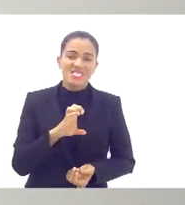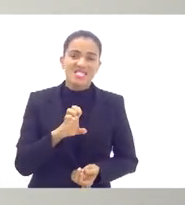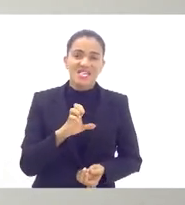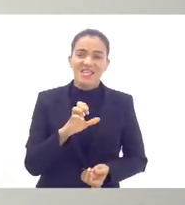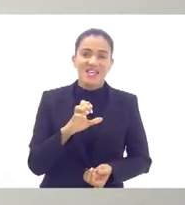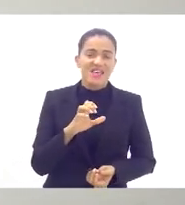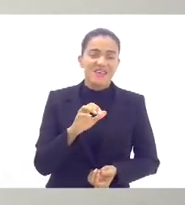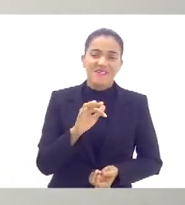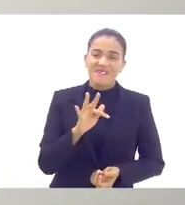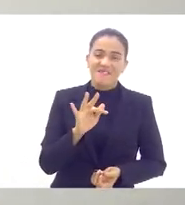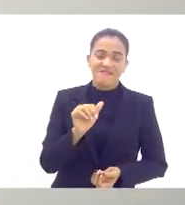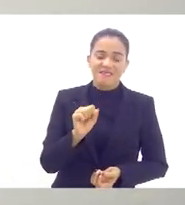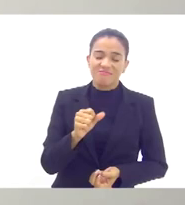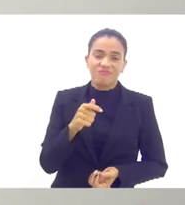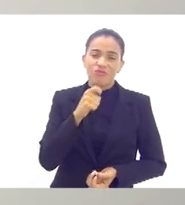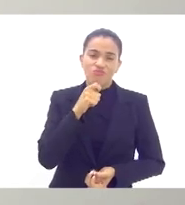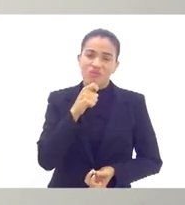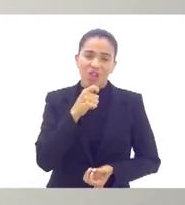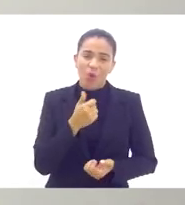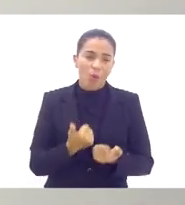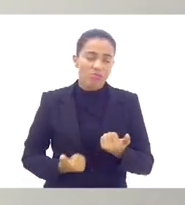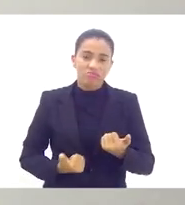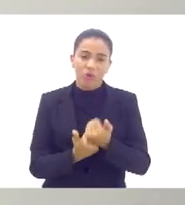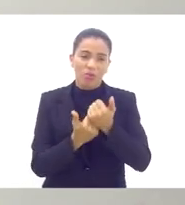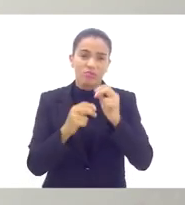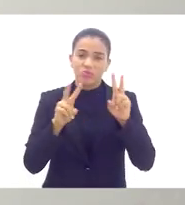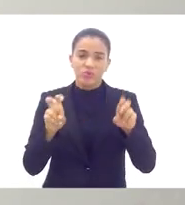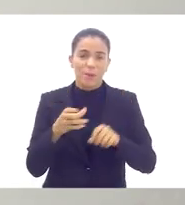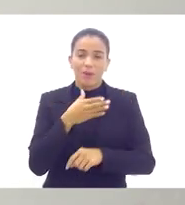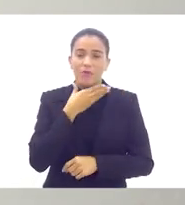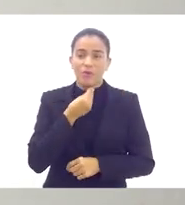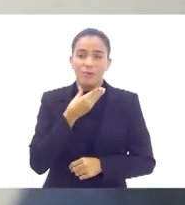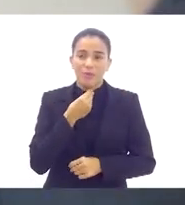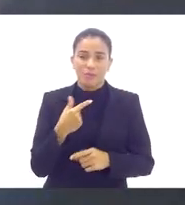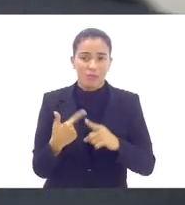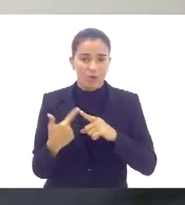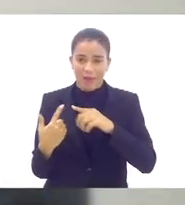contribuir com essa questão da falsificação,